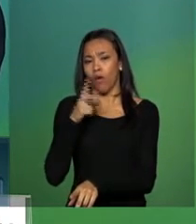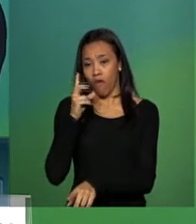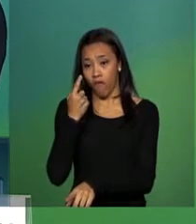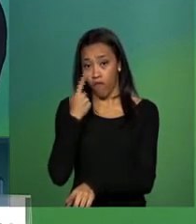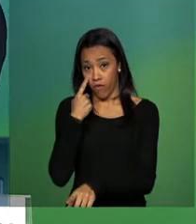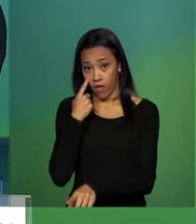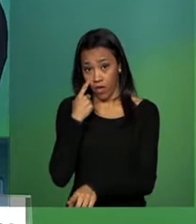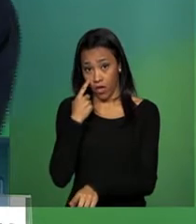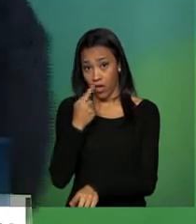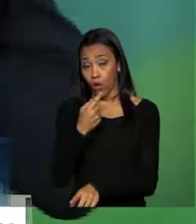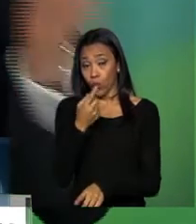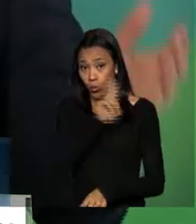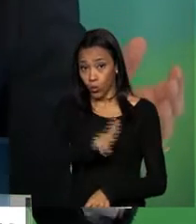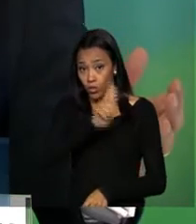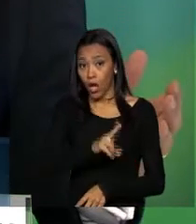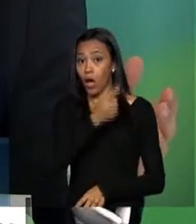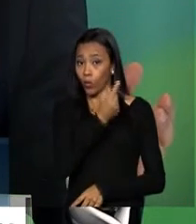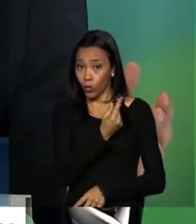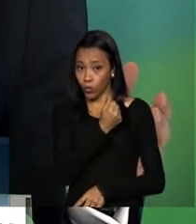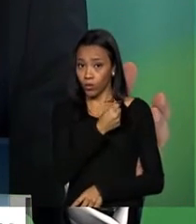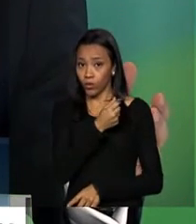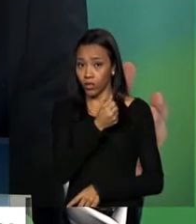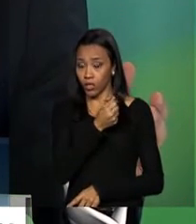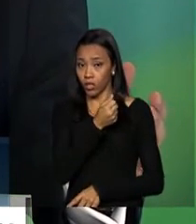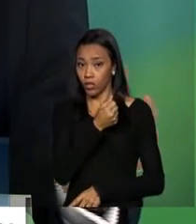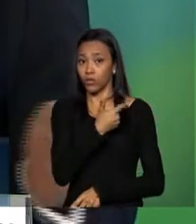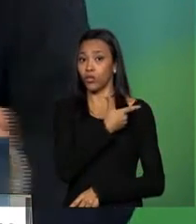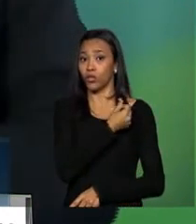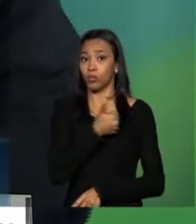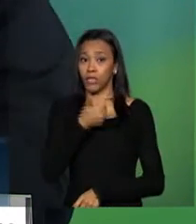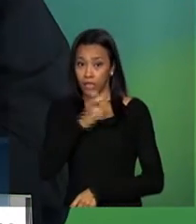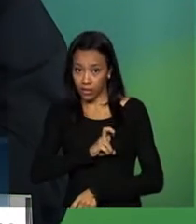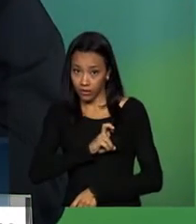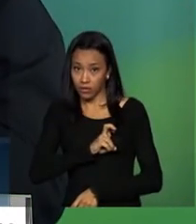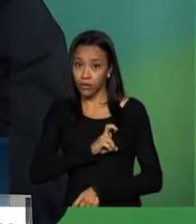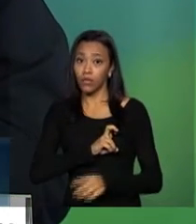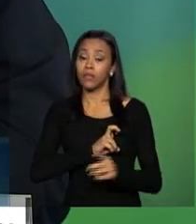de 2015 com a execução de 2014.